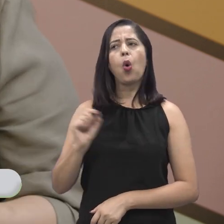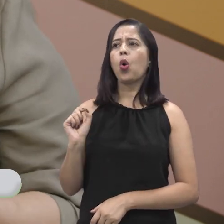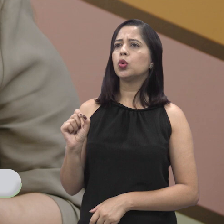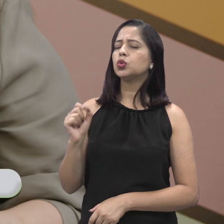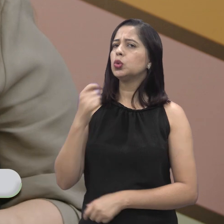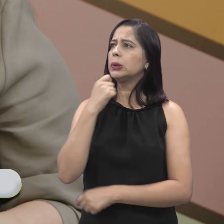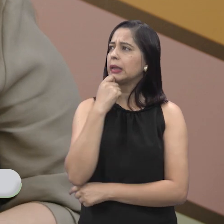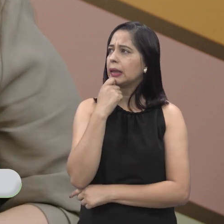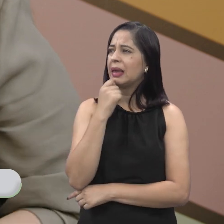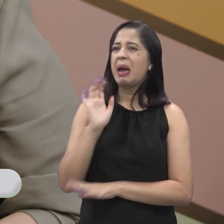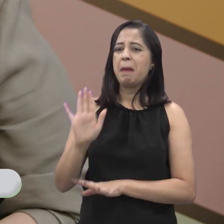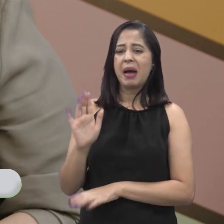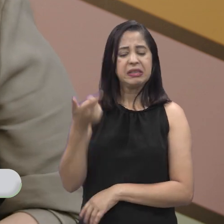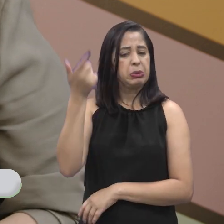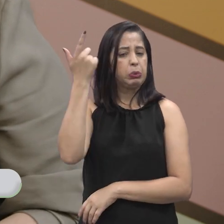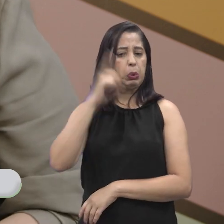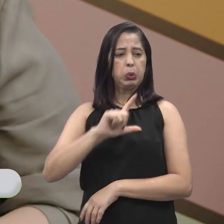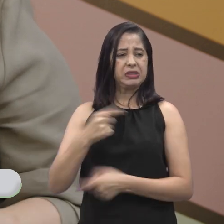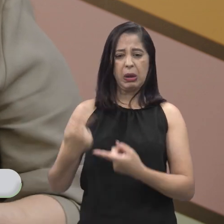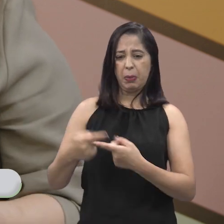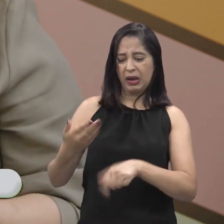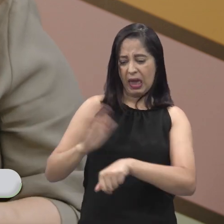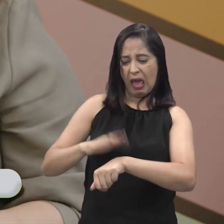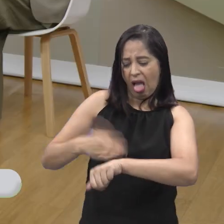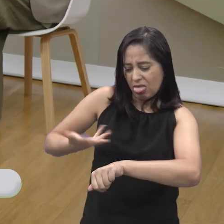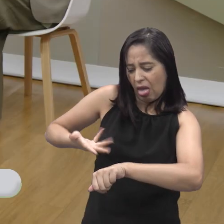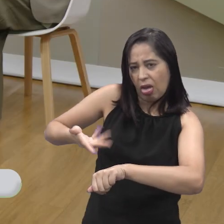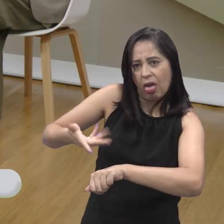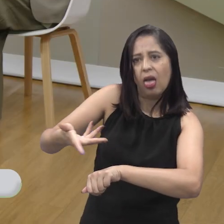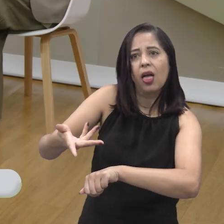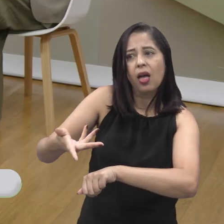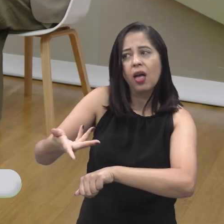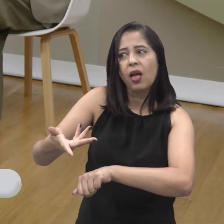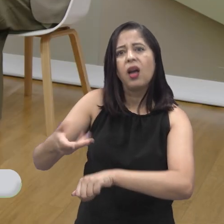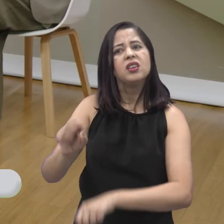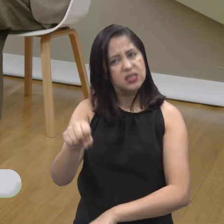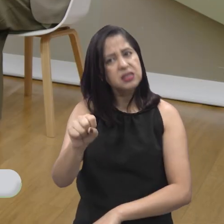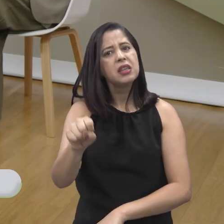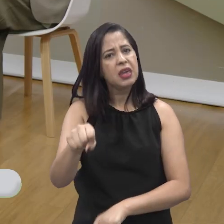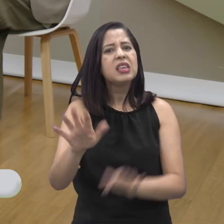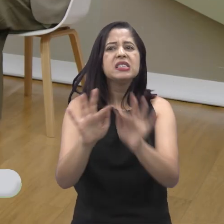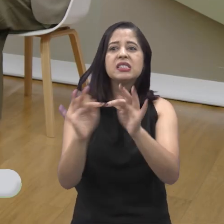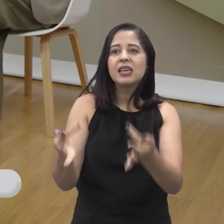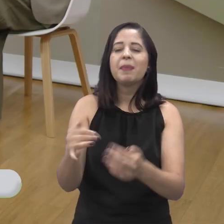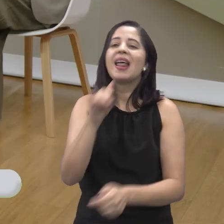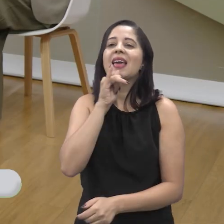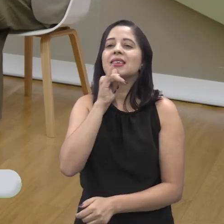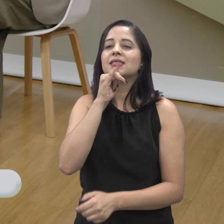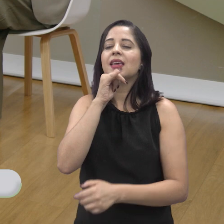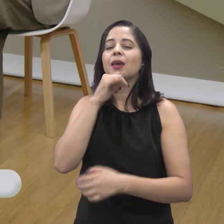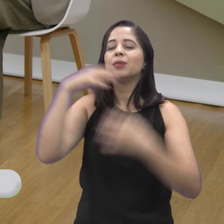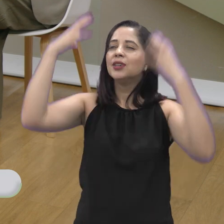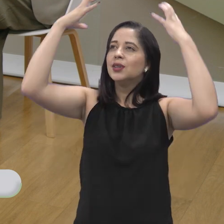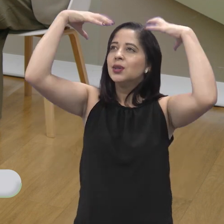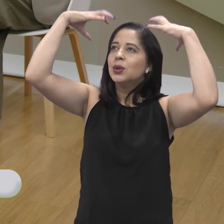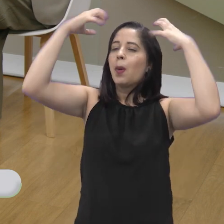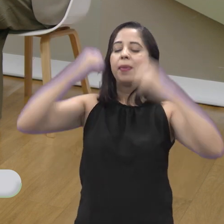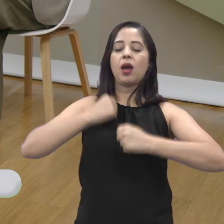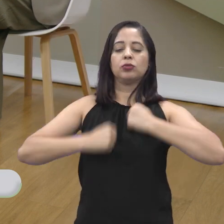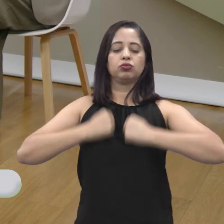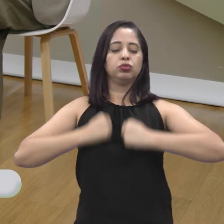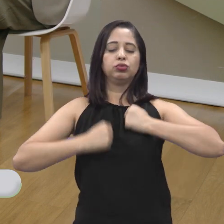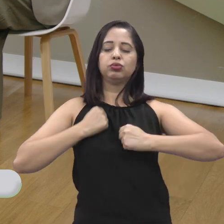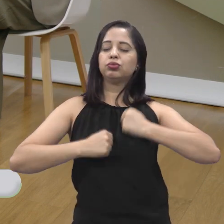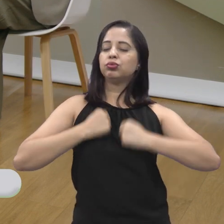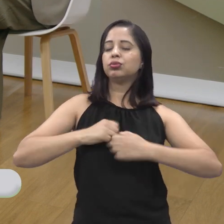na correria do dia a dia eu não estou fazendo, né? Então, às vezes, hobby, né? sim, às vezes são coisas simples, né? Às vezes um banho mais consciente, um banho mais,